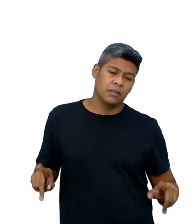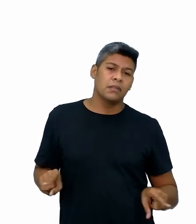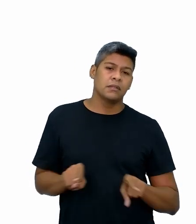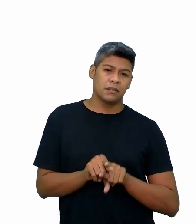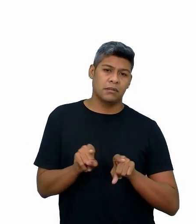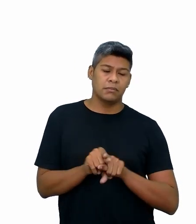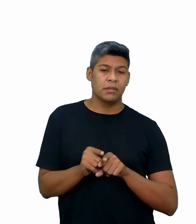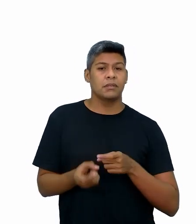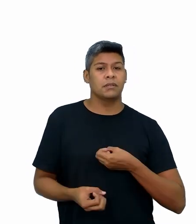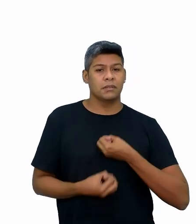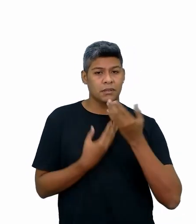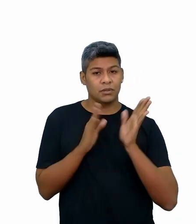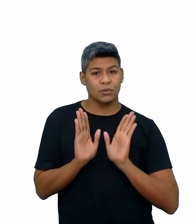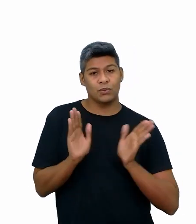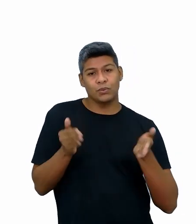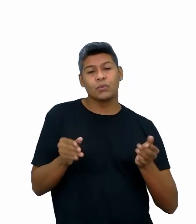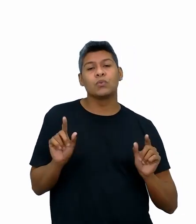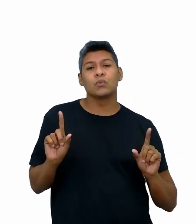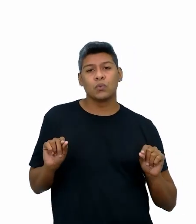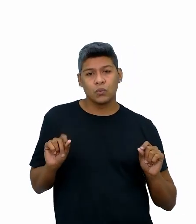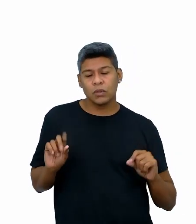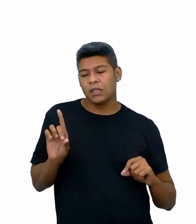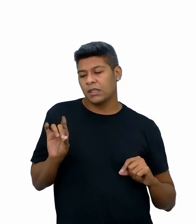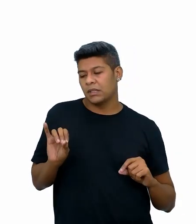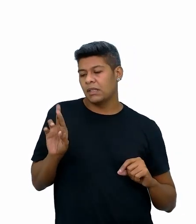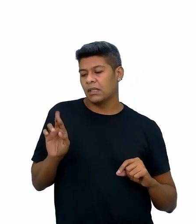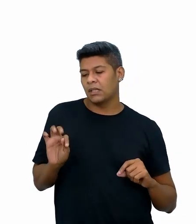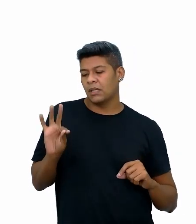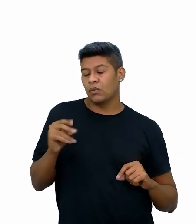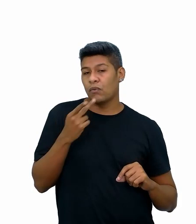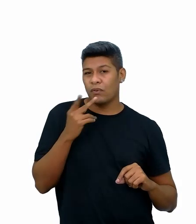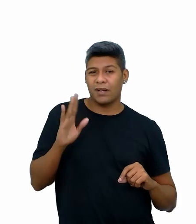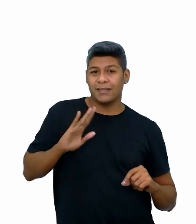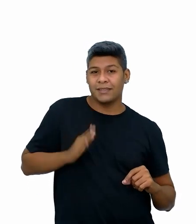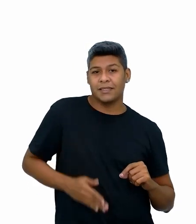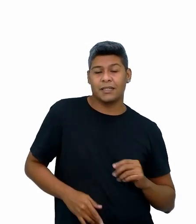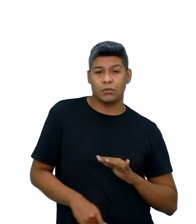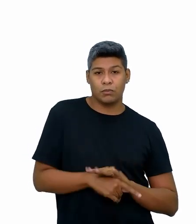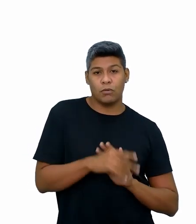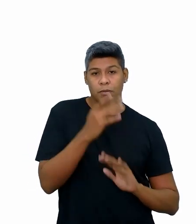esse discurso voltado, então, para o discurso direto, né, a fala direta da própria